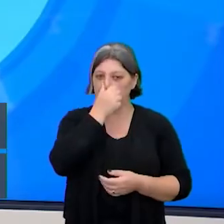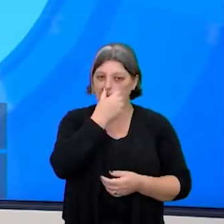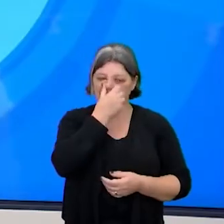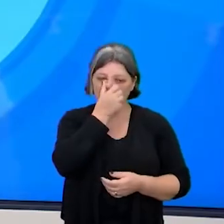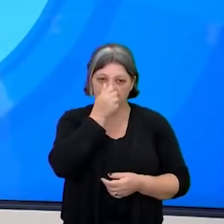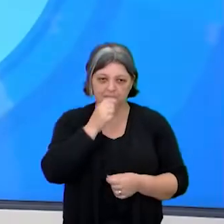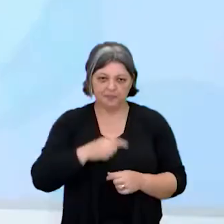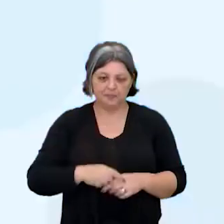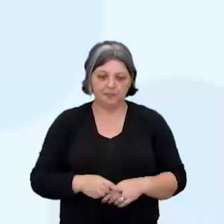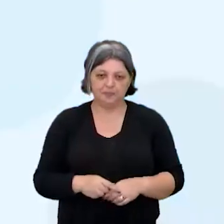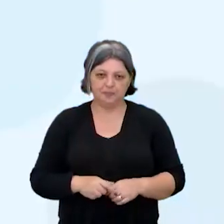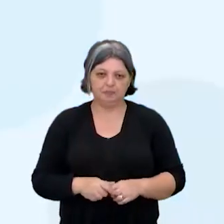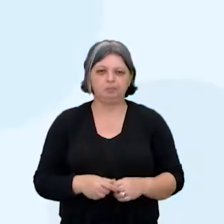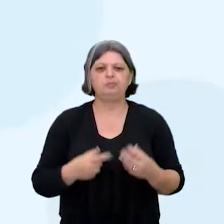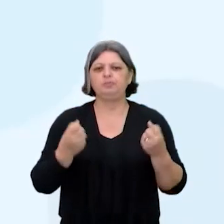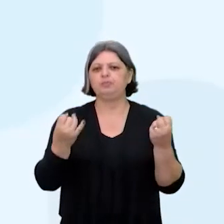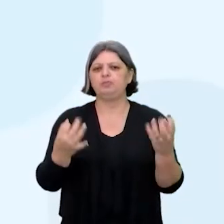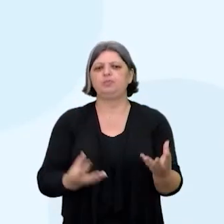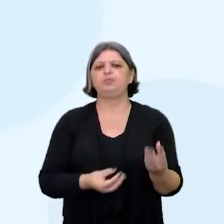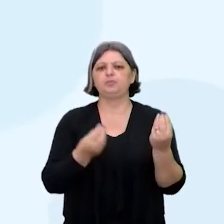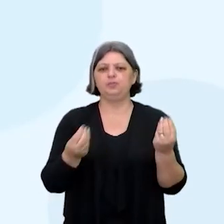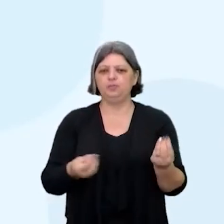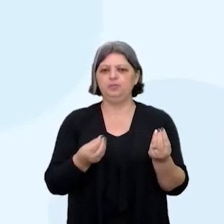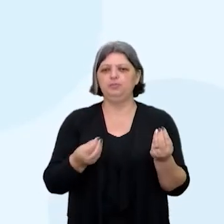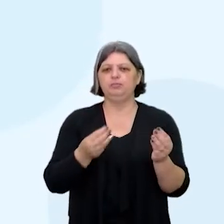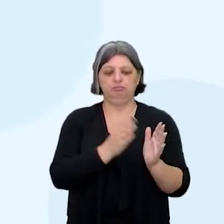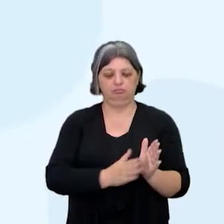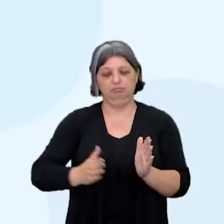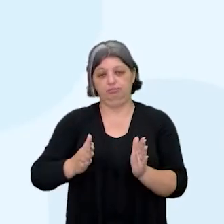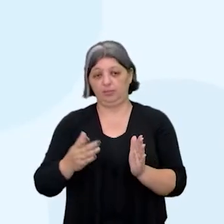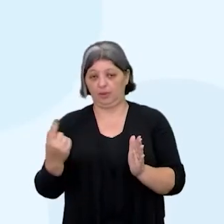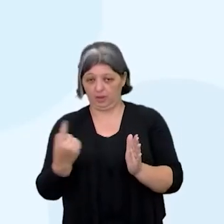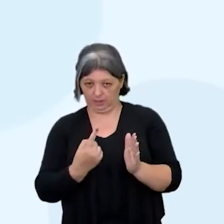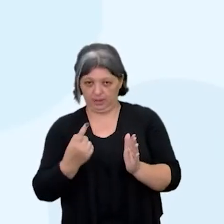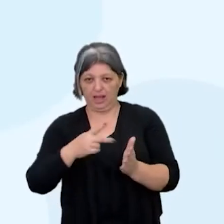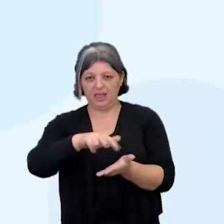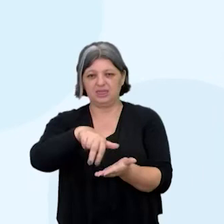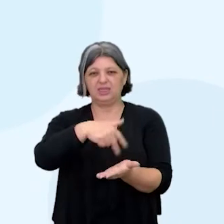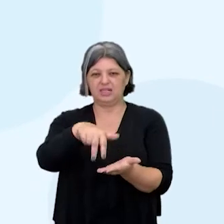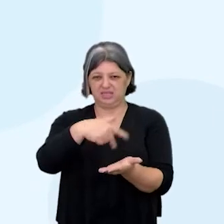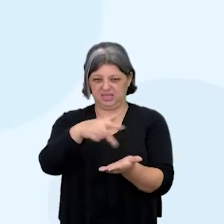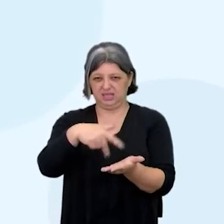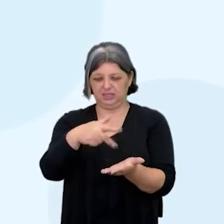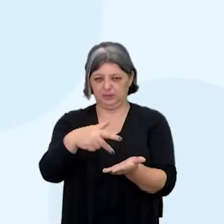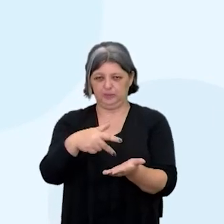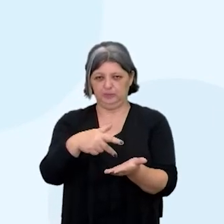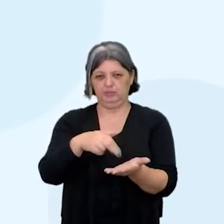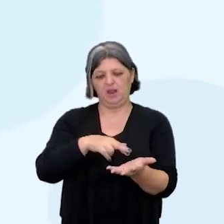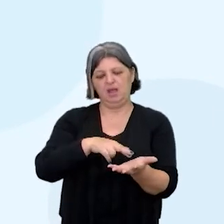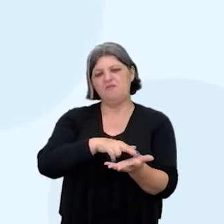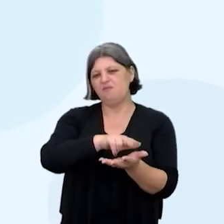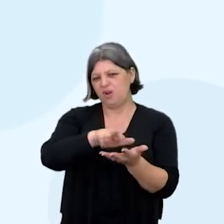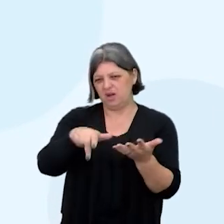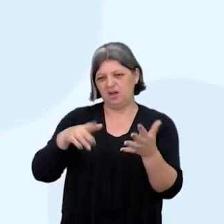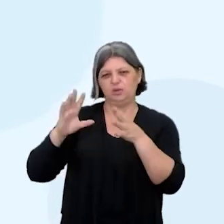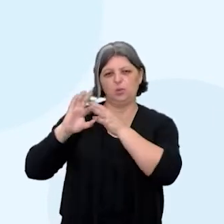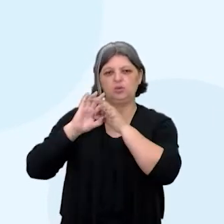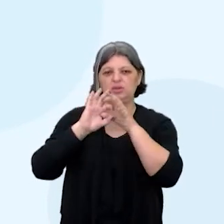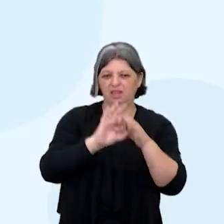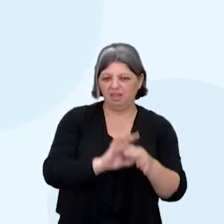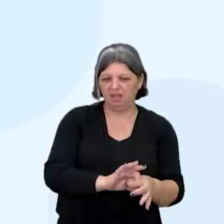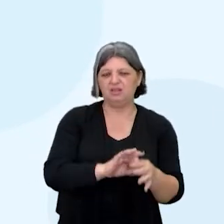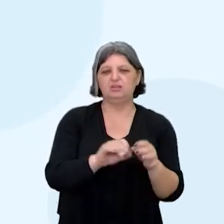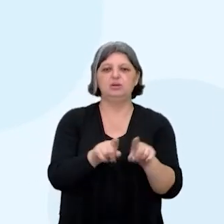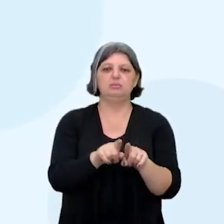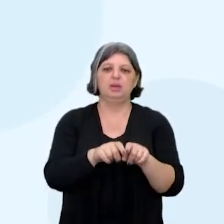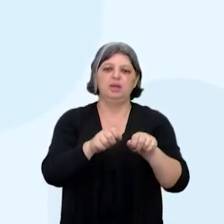vamos lá. Especificamente, como a primeira parte fala da dança, a dança em diversos contextos, a dança em